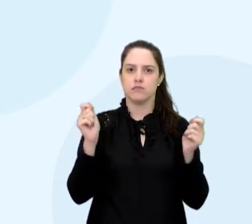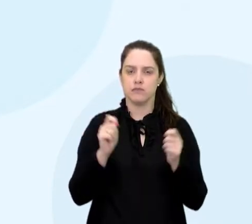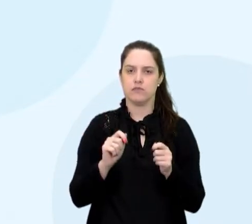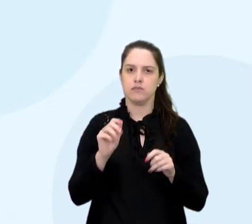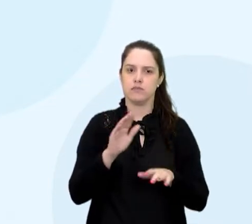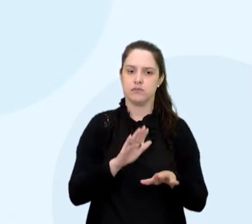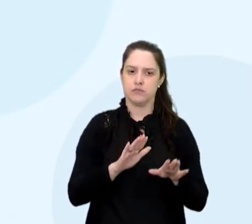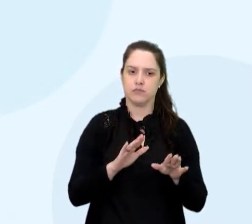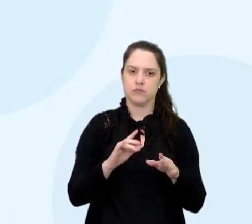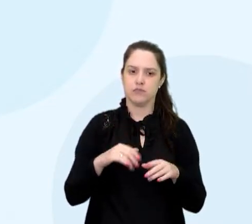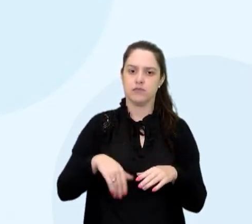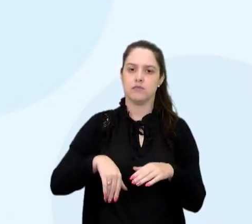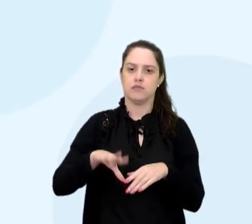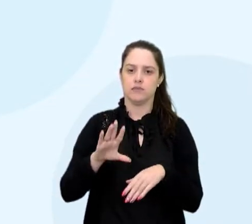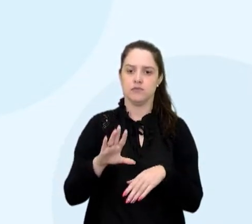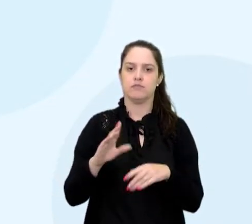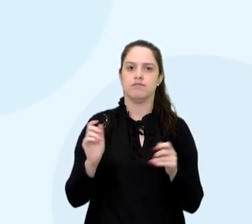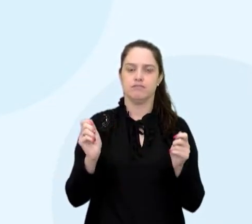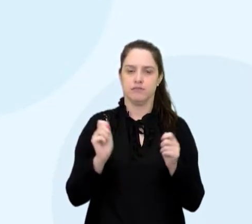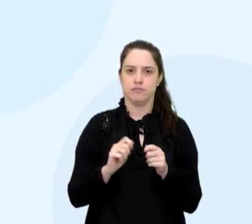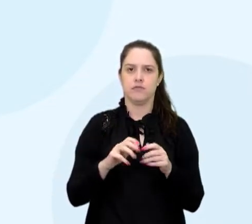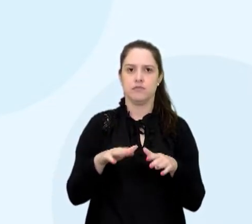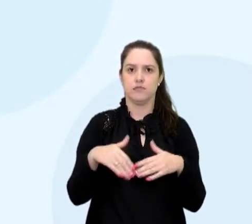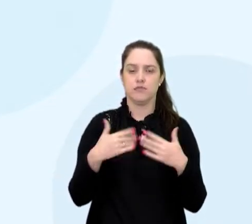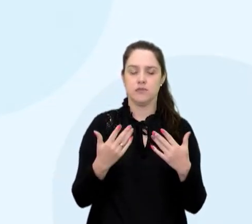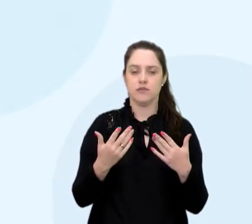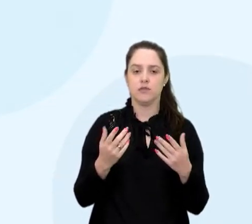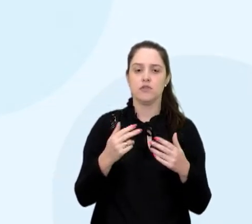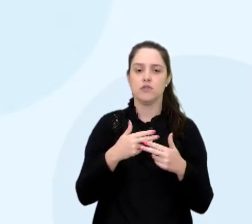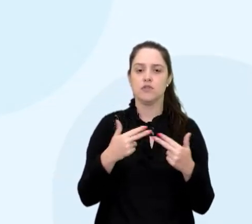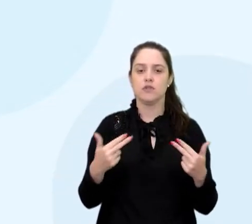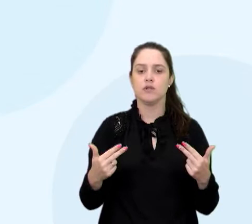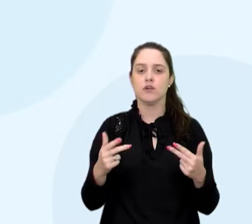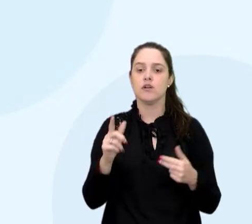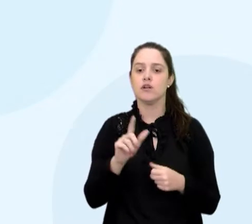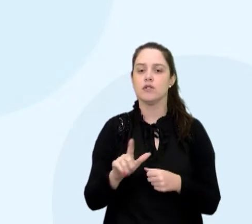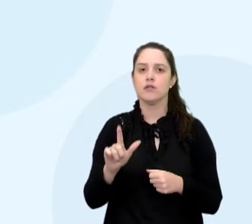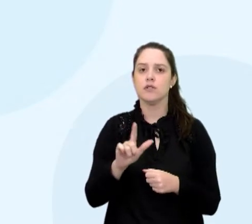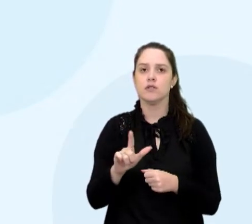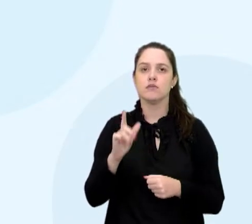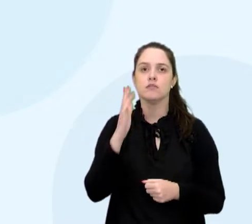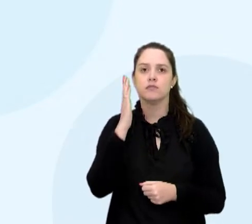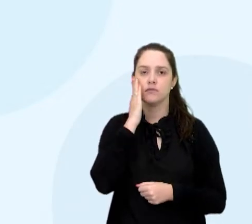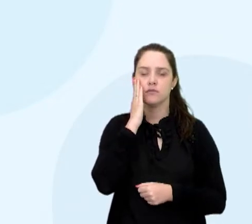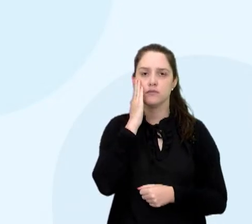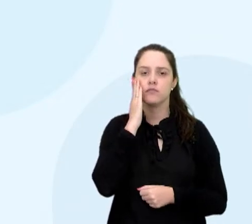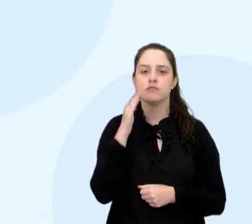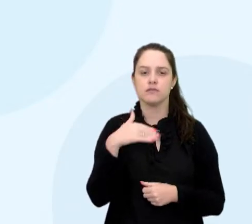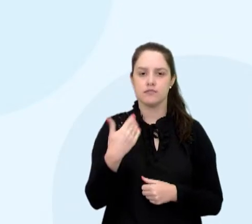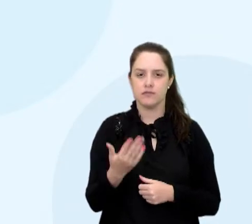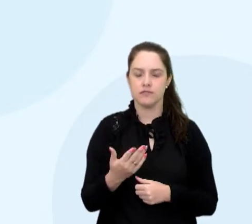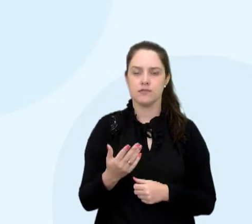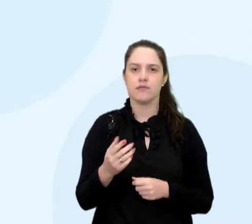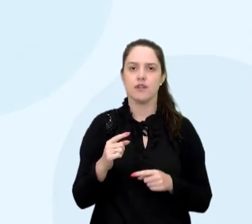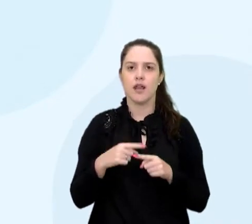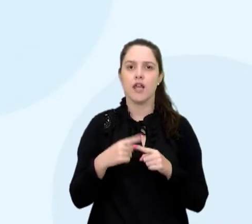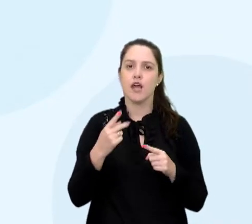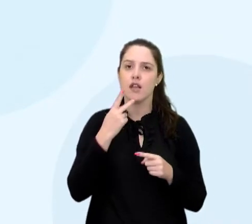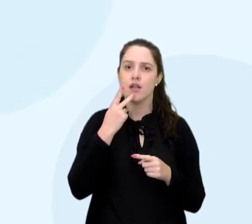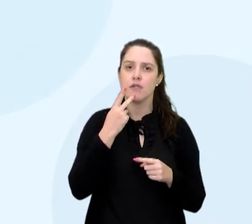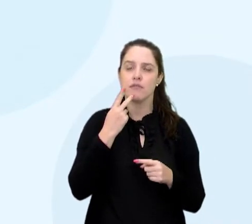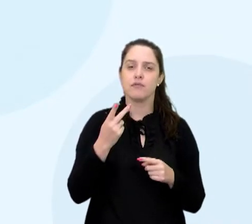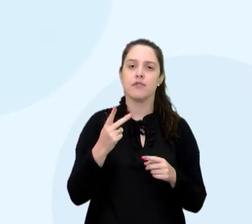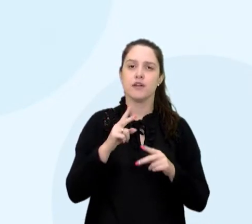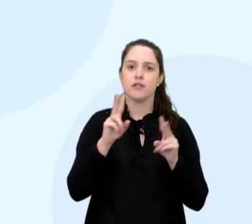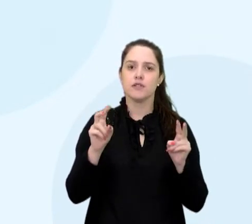na promoção de marcas e produtos. Esse negócio de reutilizar material, isso é ótimo, porque você não precisa ser desenhista, né? Não, mas eu até falas, né, nesse caso.